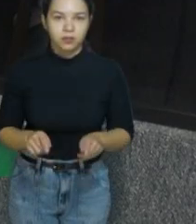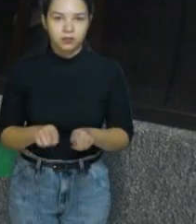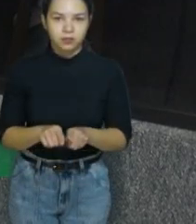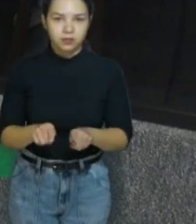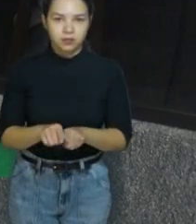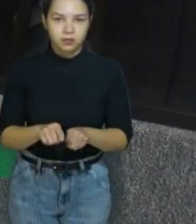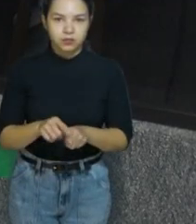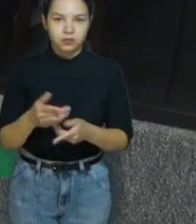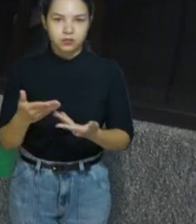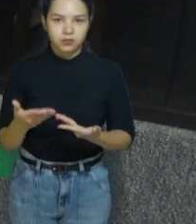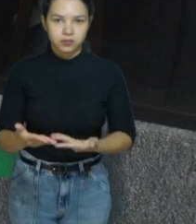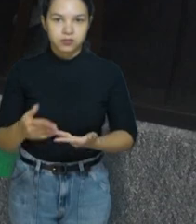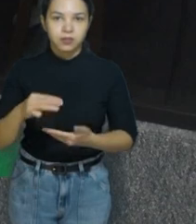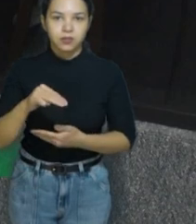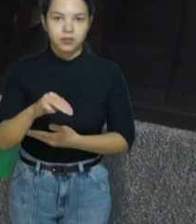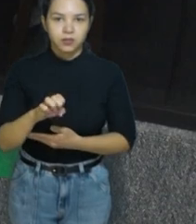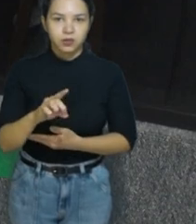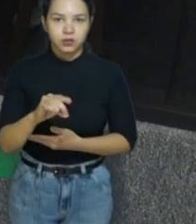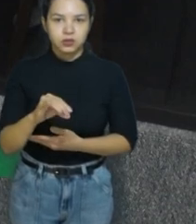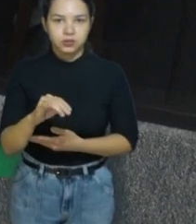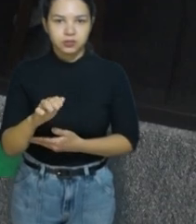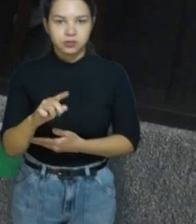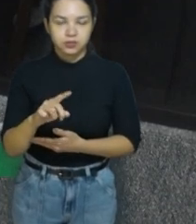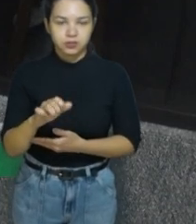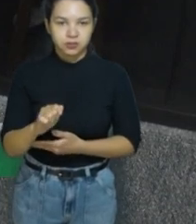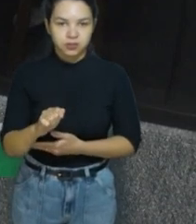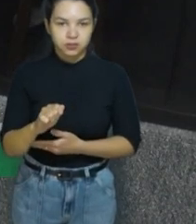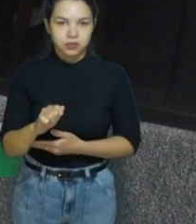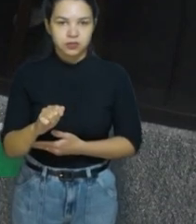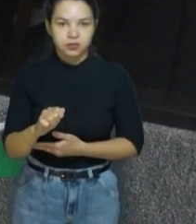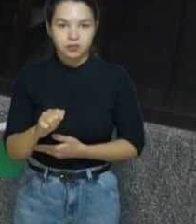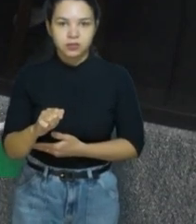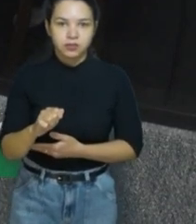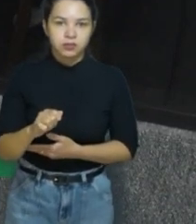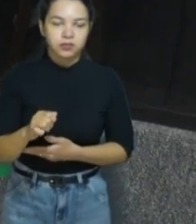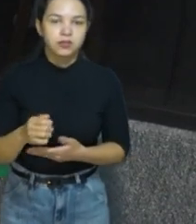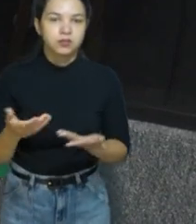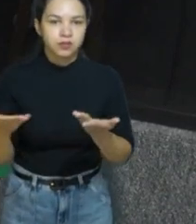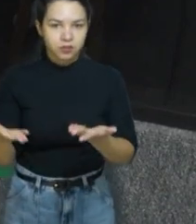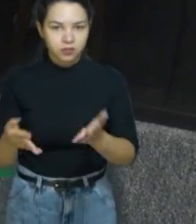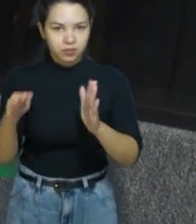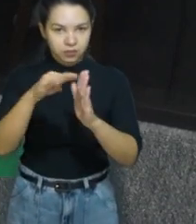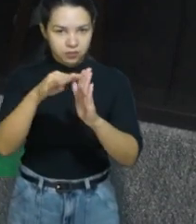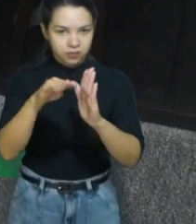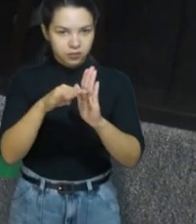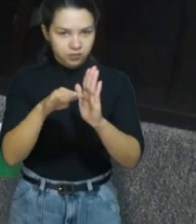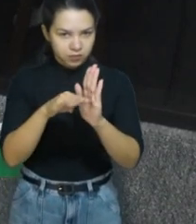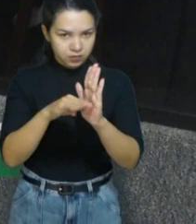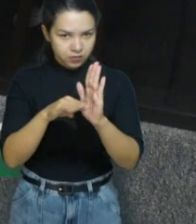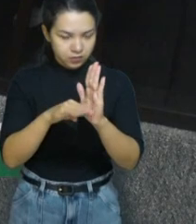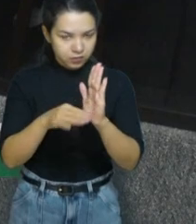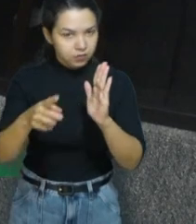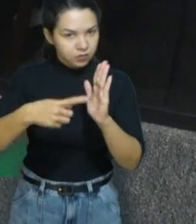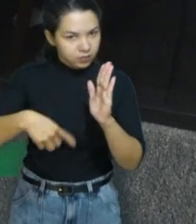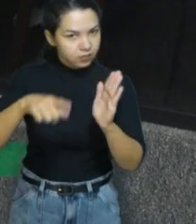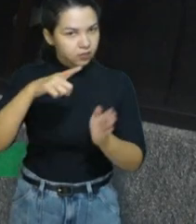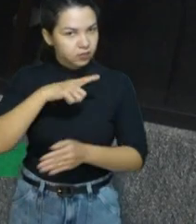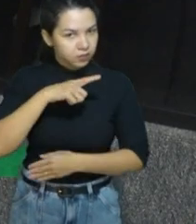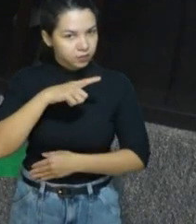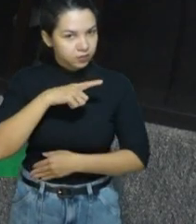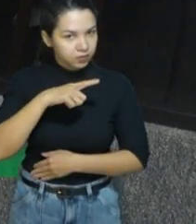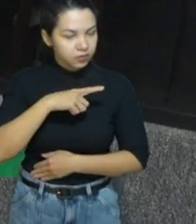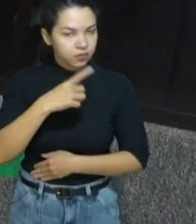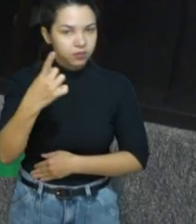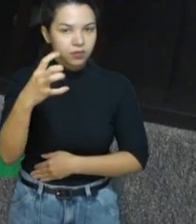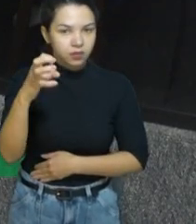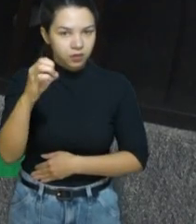que realizem essas medidas em diálogo com a sociedade. Na nova minuta do programa, nós temos 10 projetos distintos,